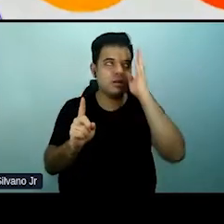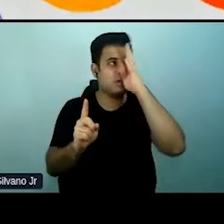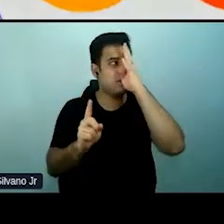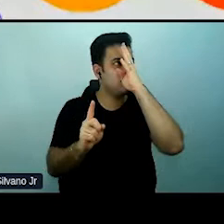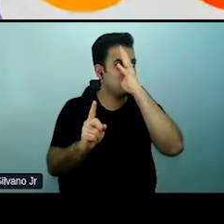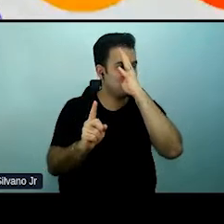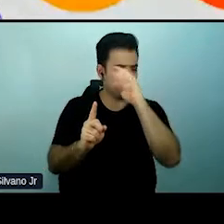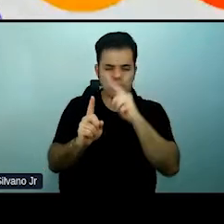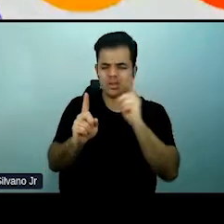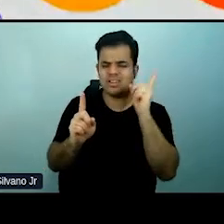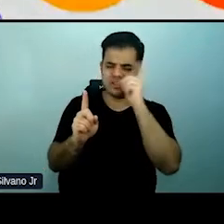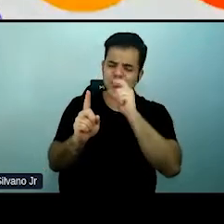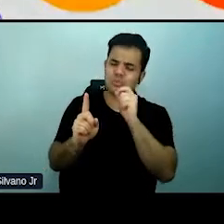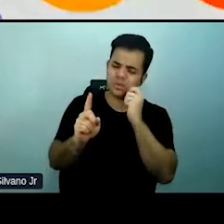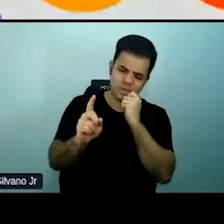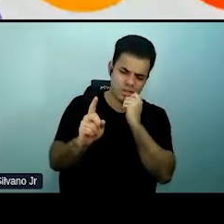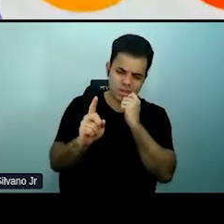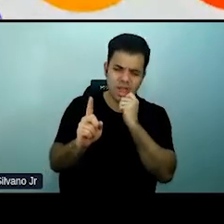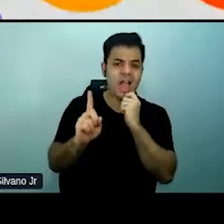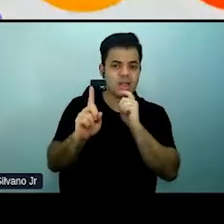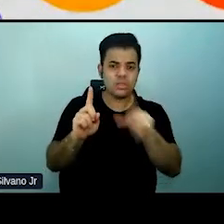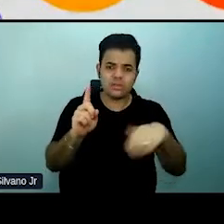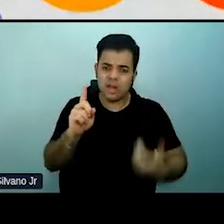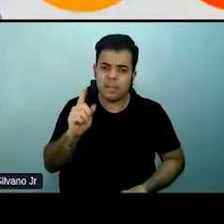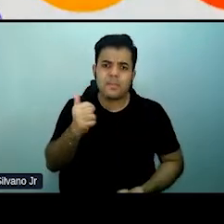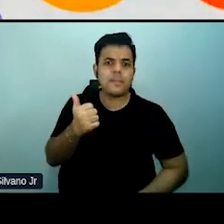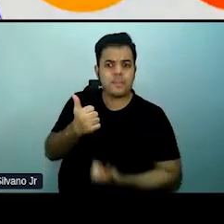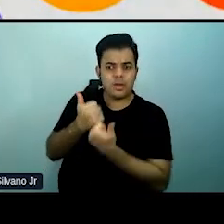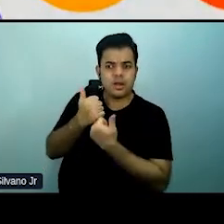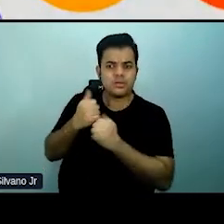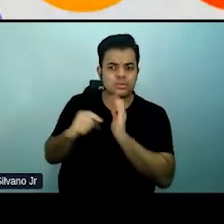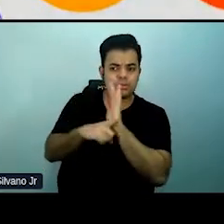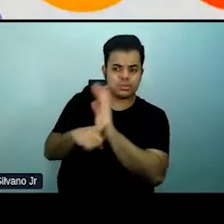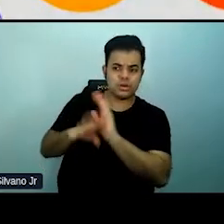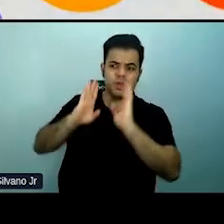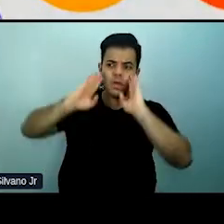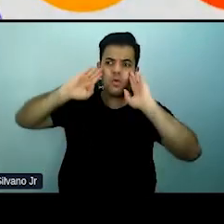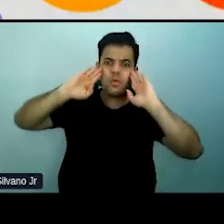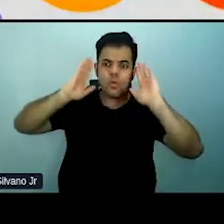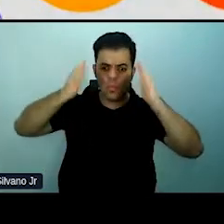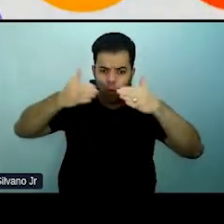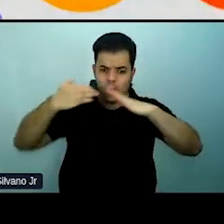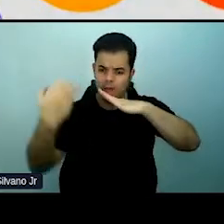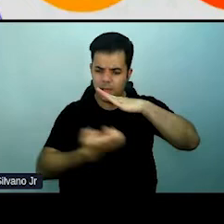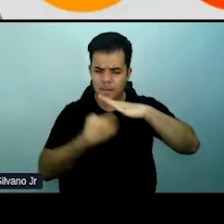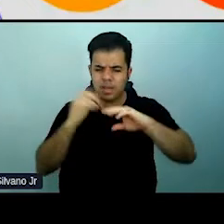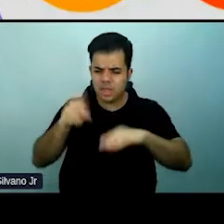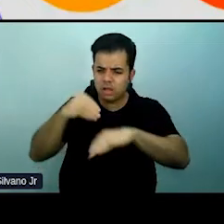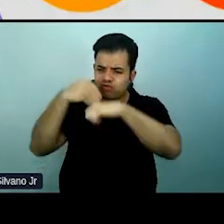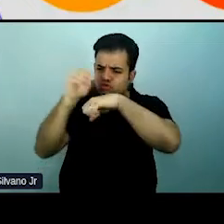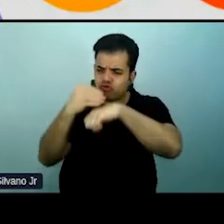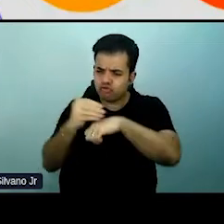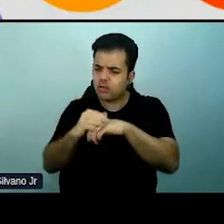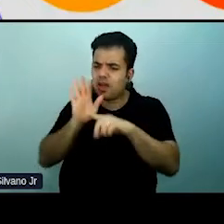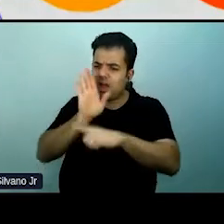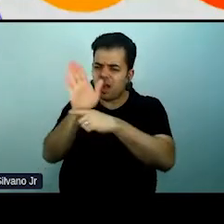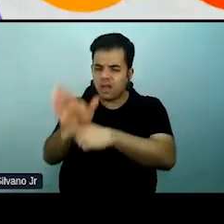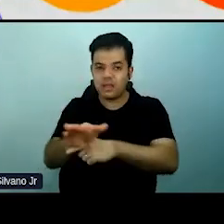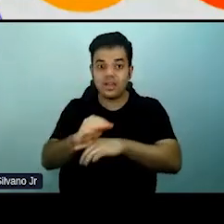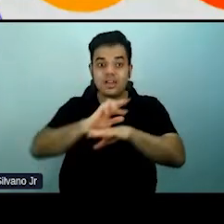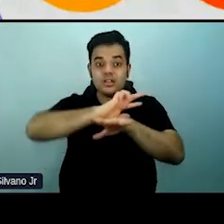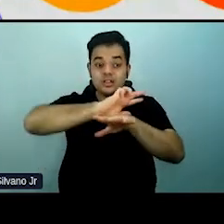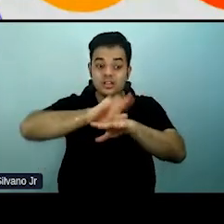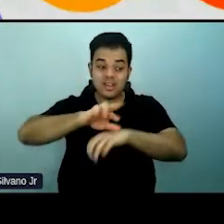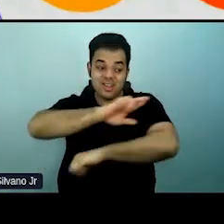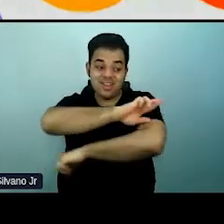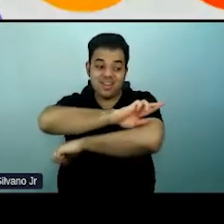alguma dificuldade, e é um apoio que a gente precisa ter, esse olhar dentro da empresa que você pode orientar a pessoa. A diversidade